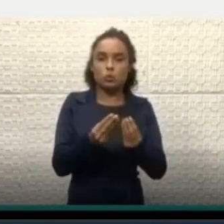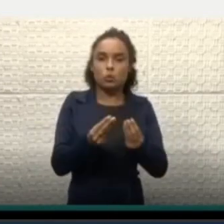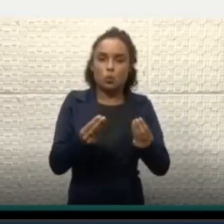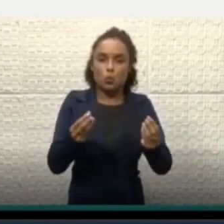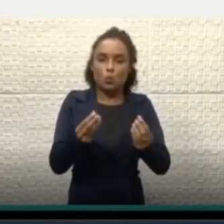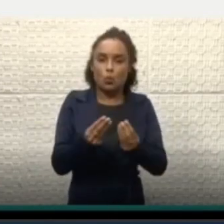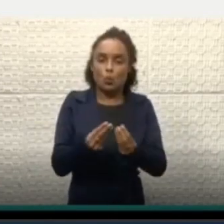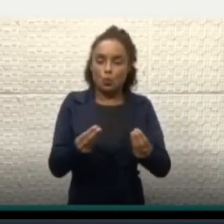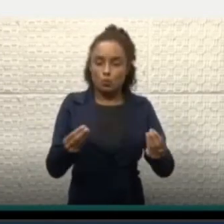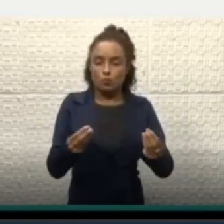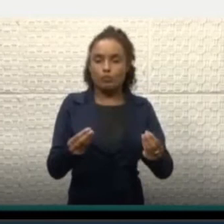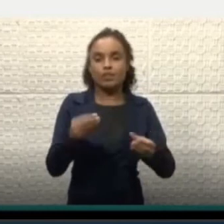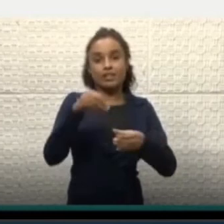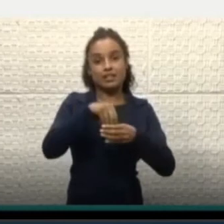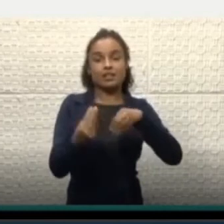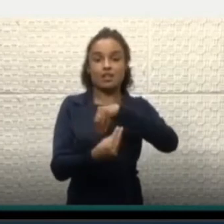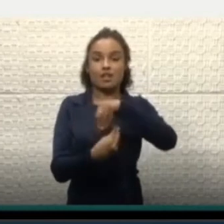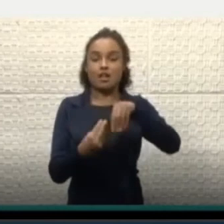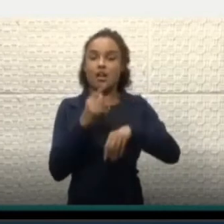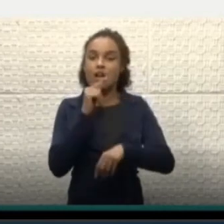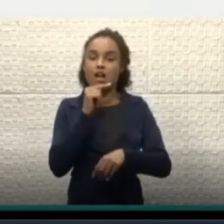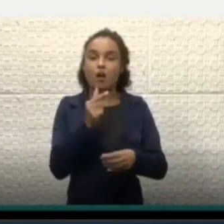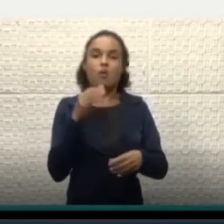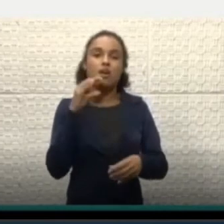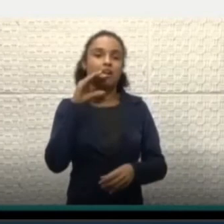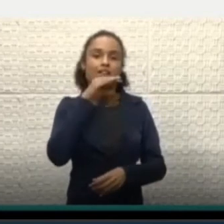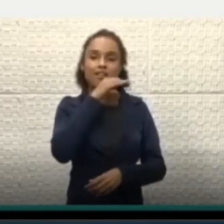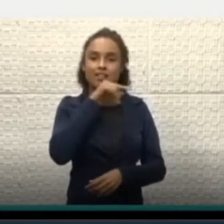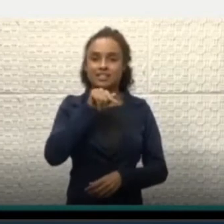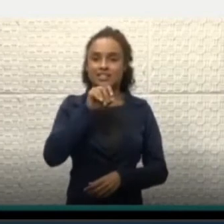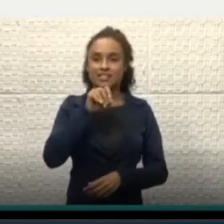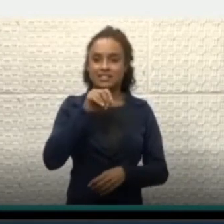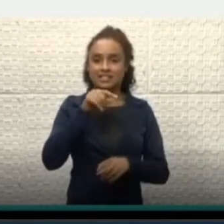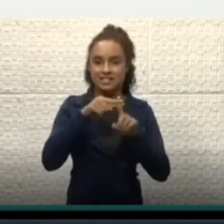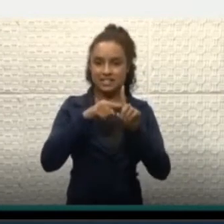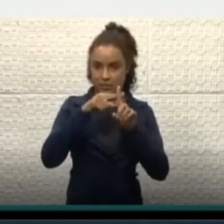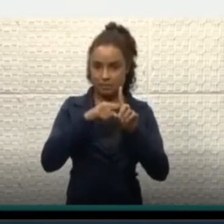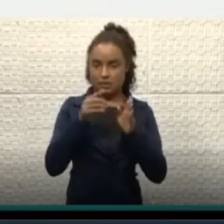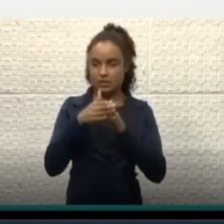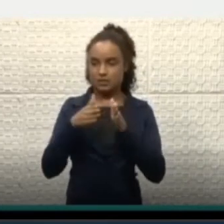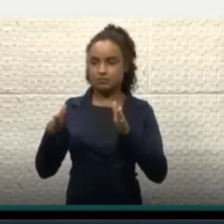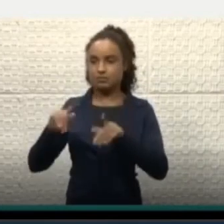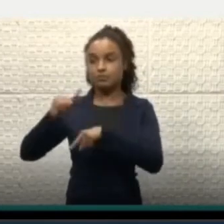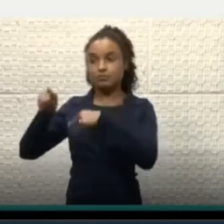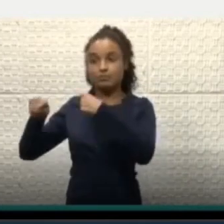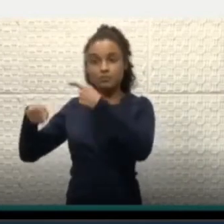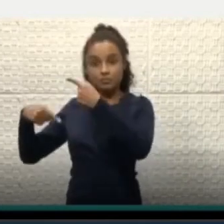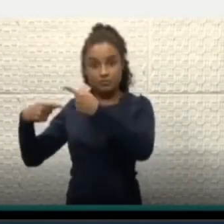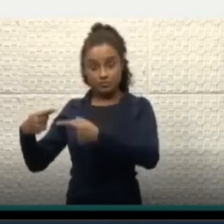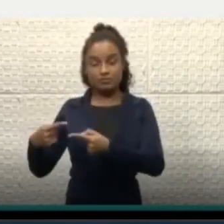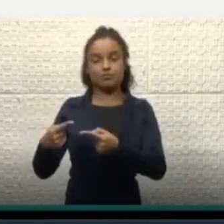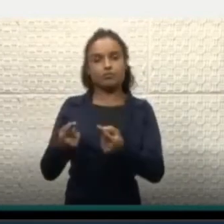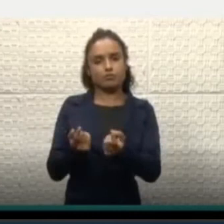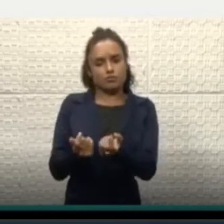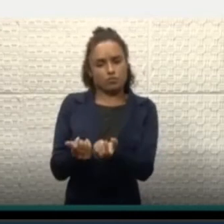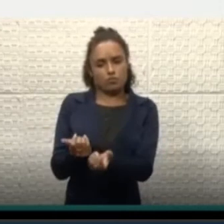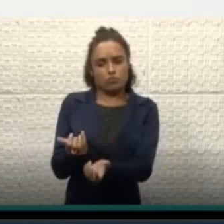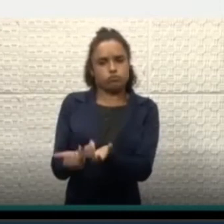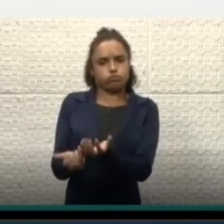diluídos. Depois desse procedimento, a gente vai levar a solução de açúcar para fervura. Então,